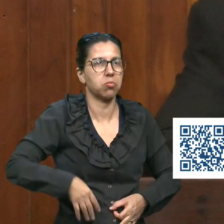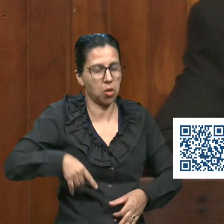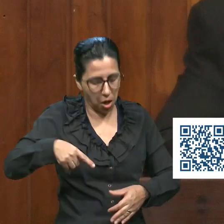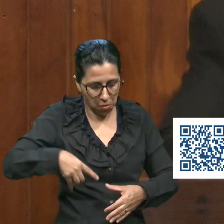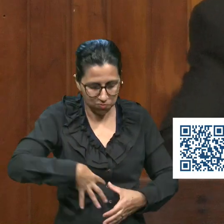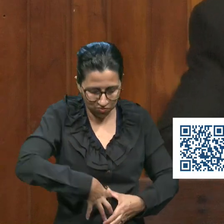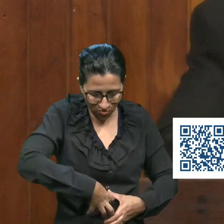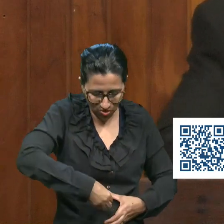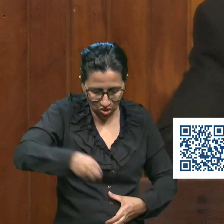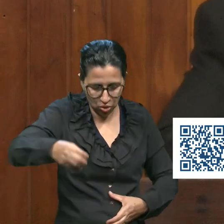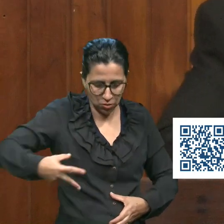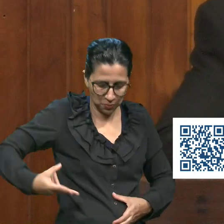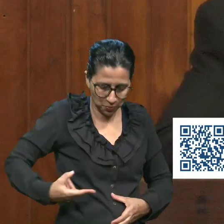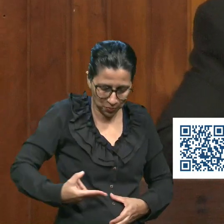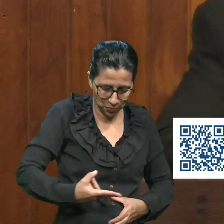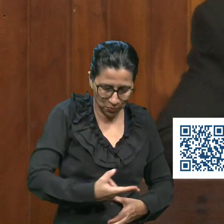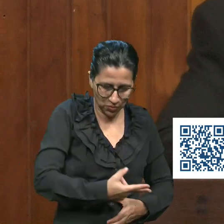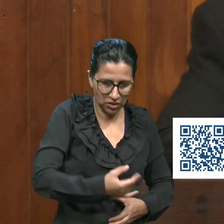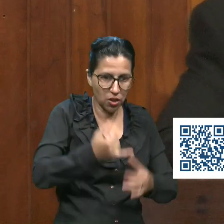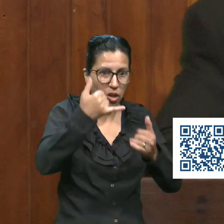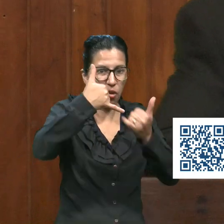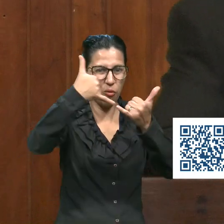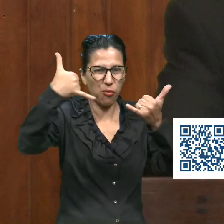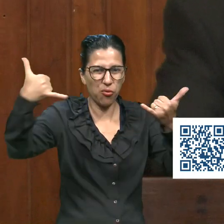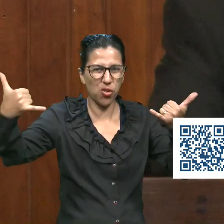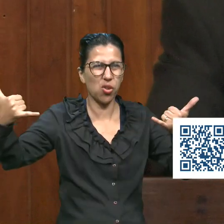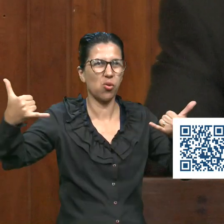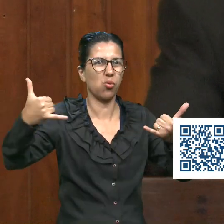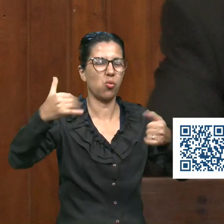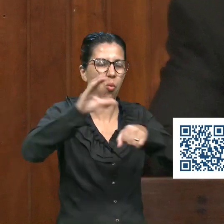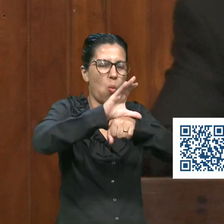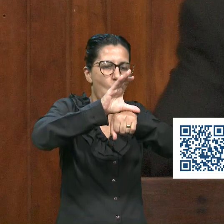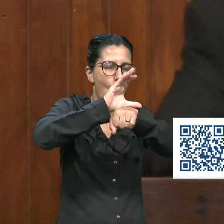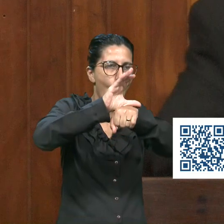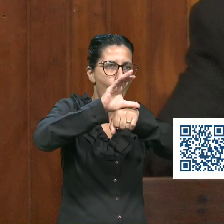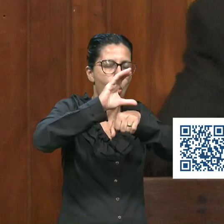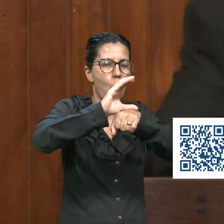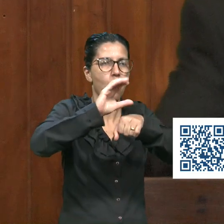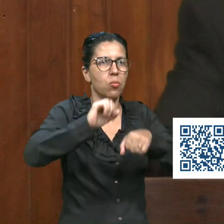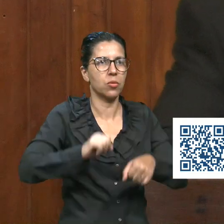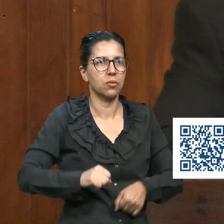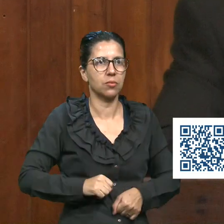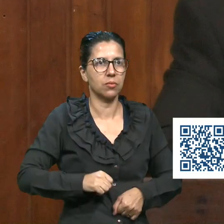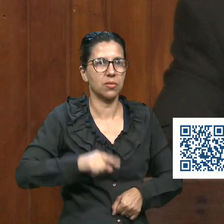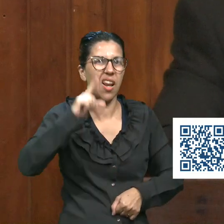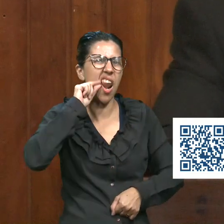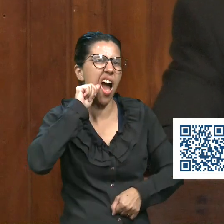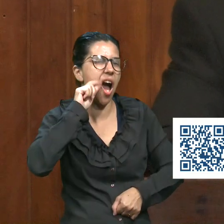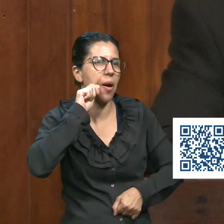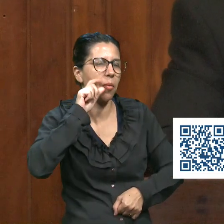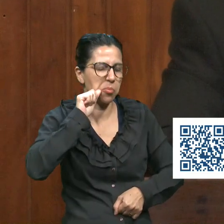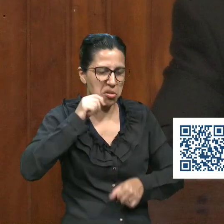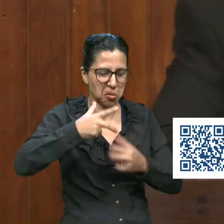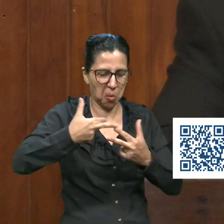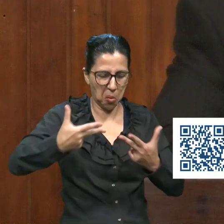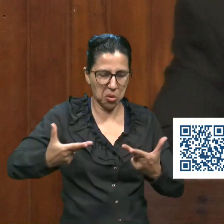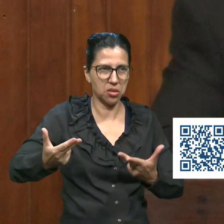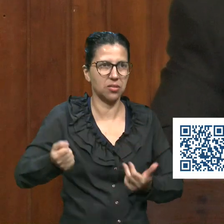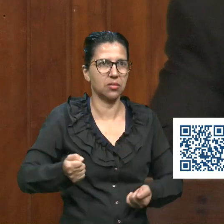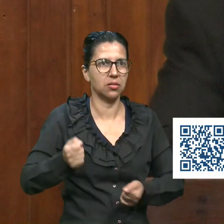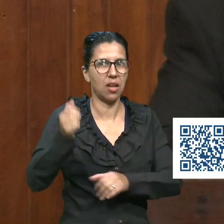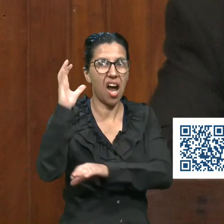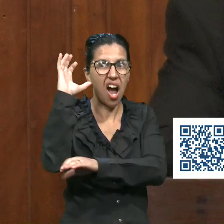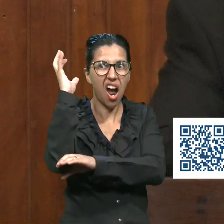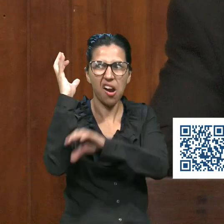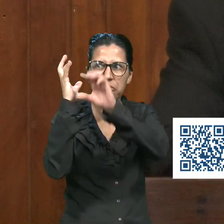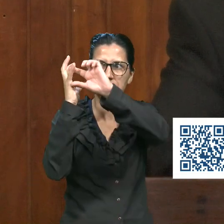já tiramos fio de cobre, lápis, enfim, galhos de